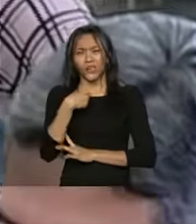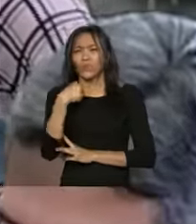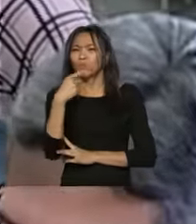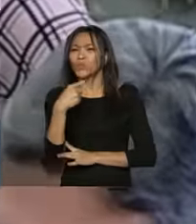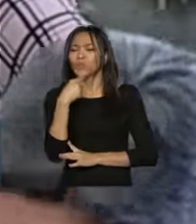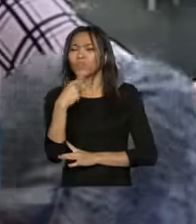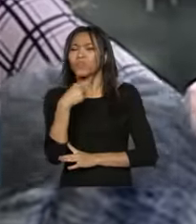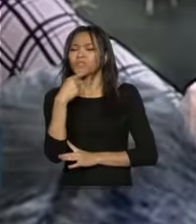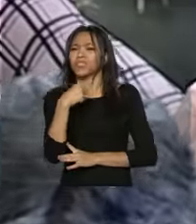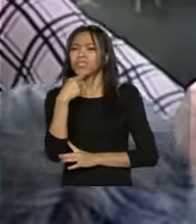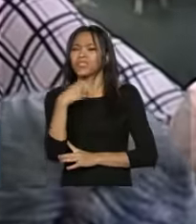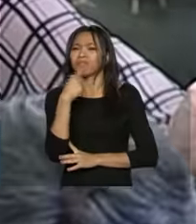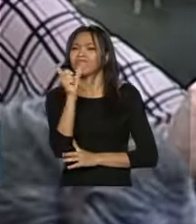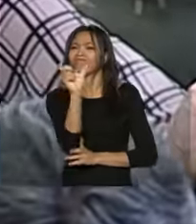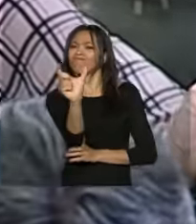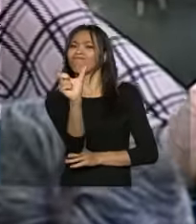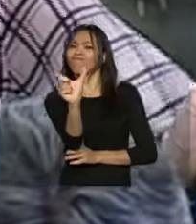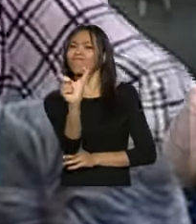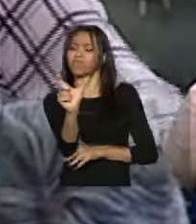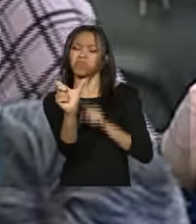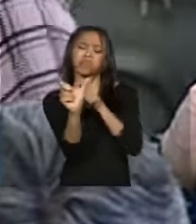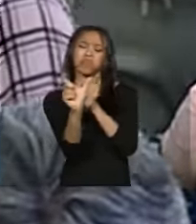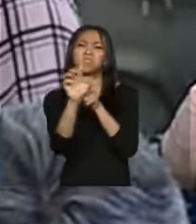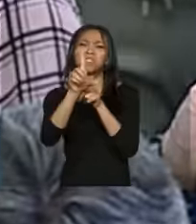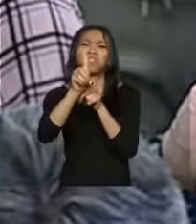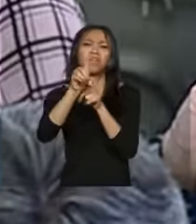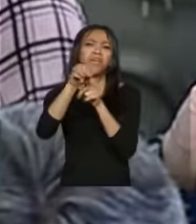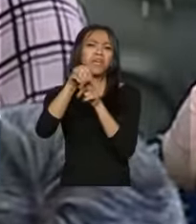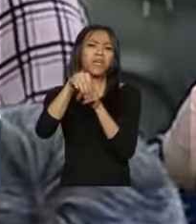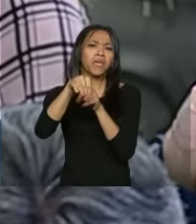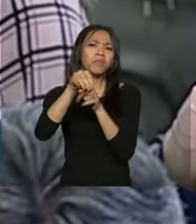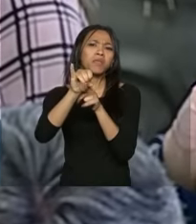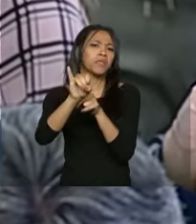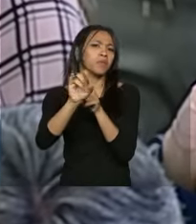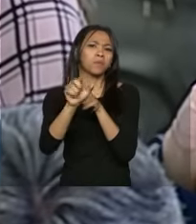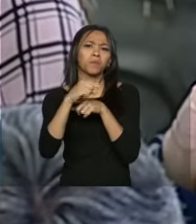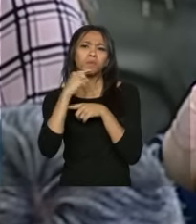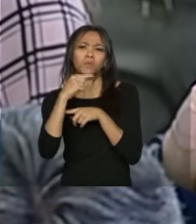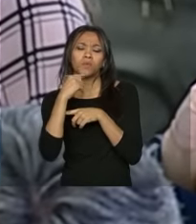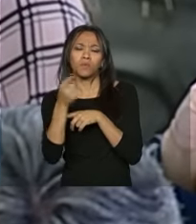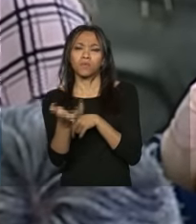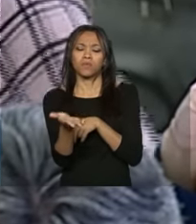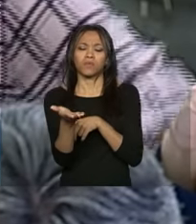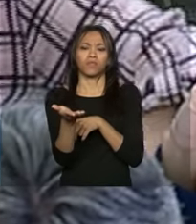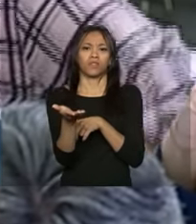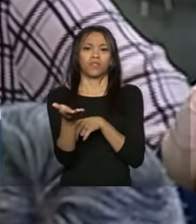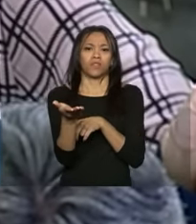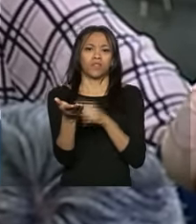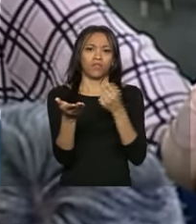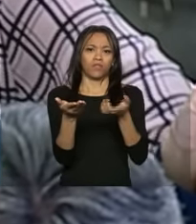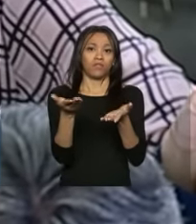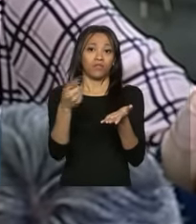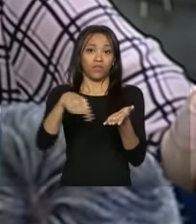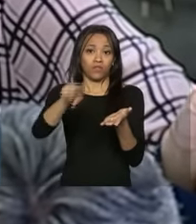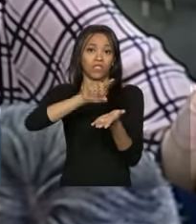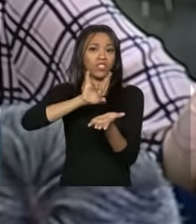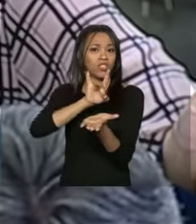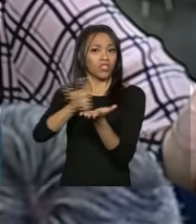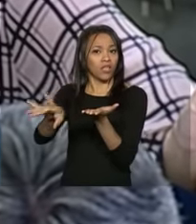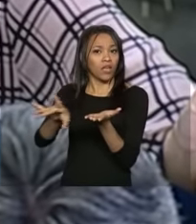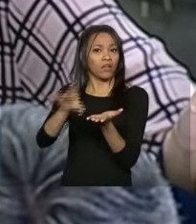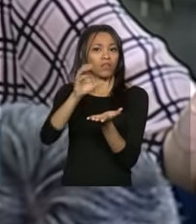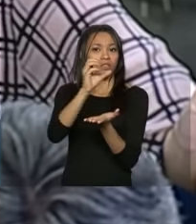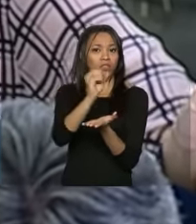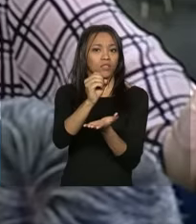essa nomenclatura dos dmi vocês retiraram todas as órteses e e permaneceu só as próteses